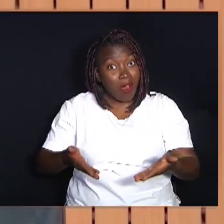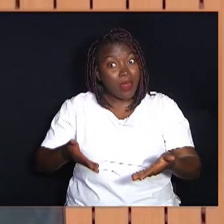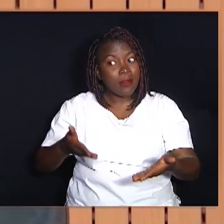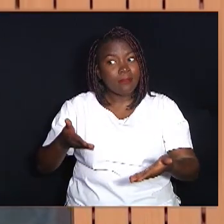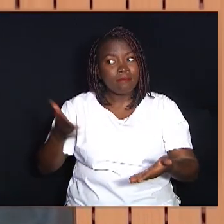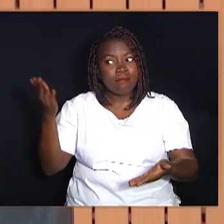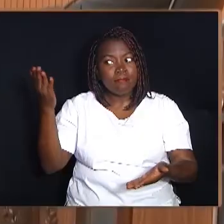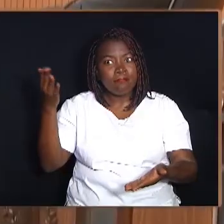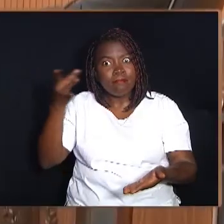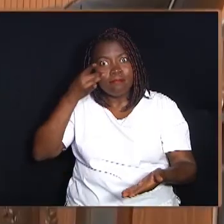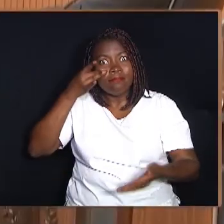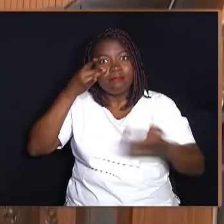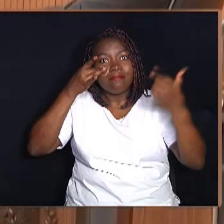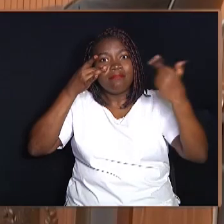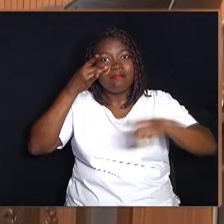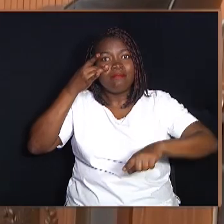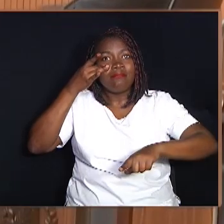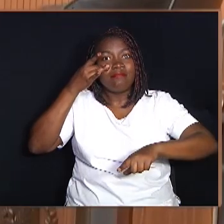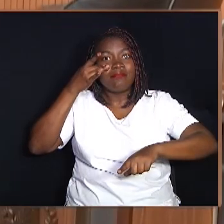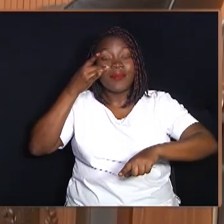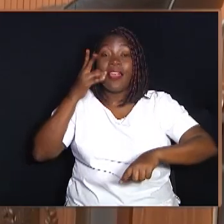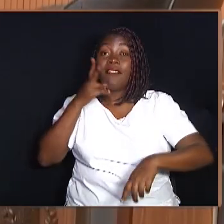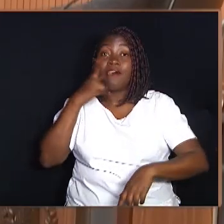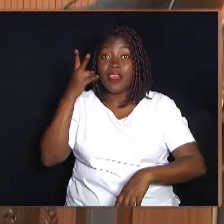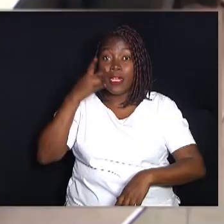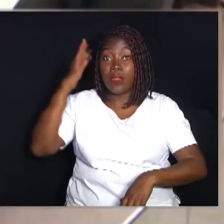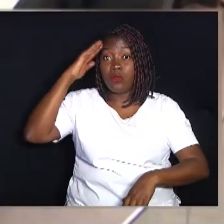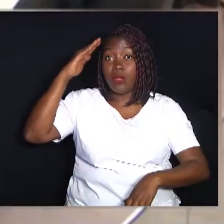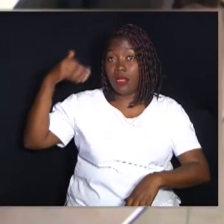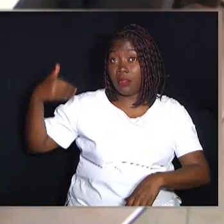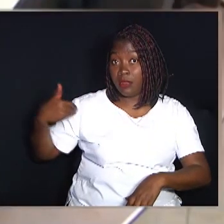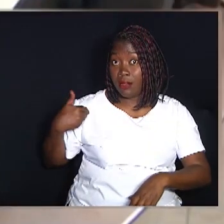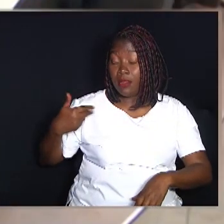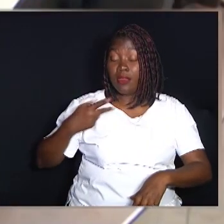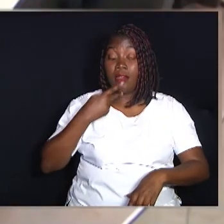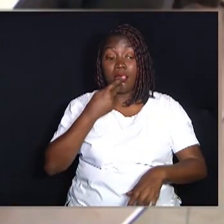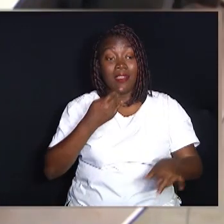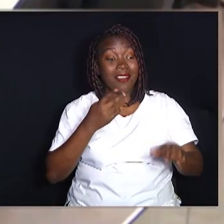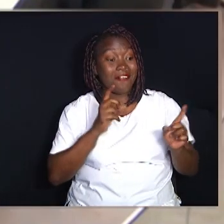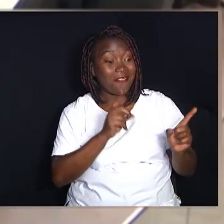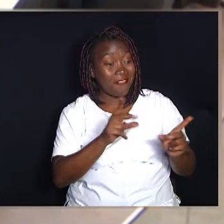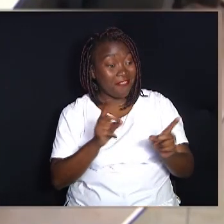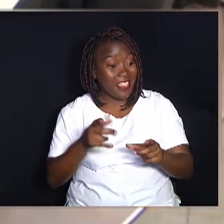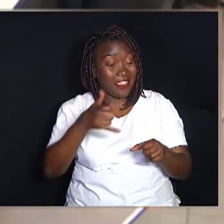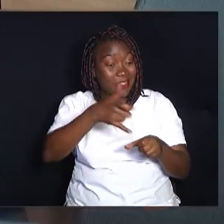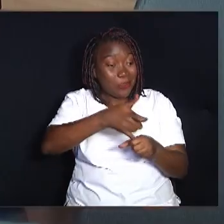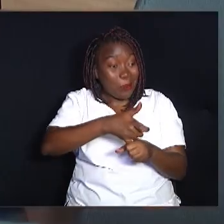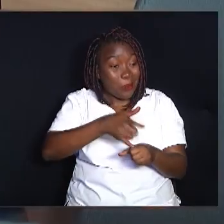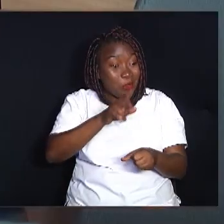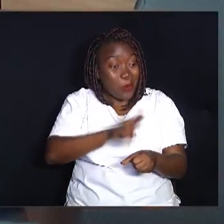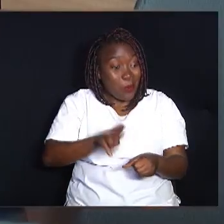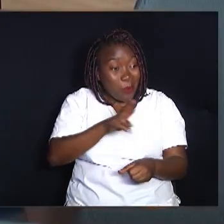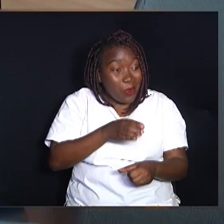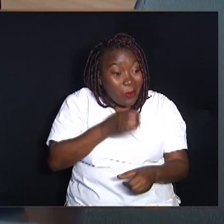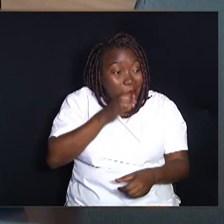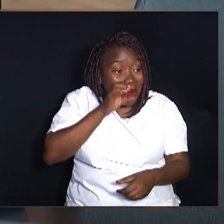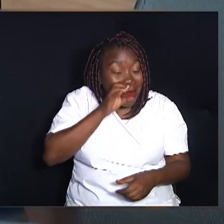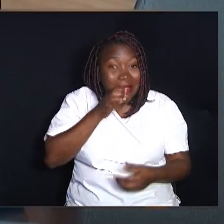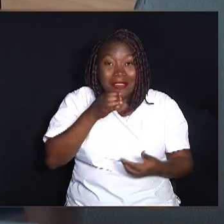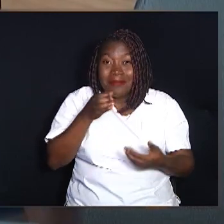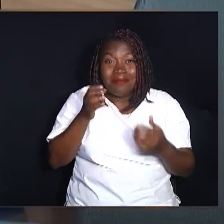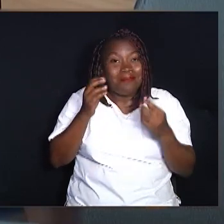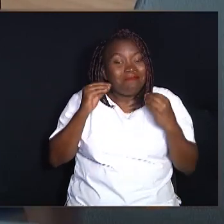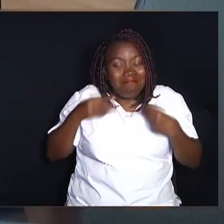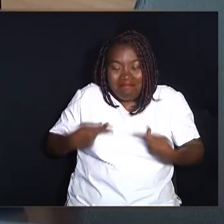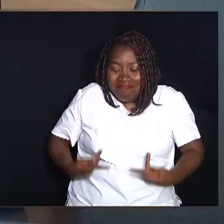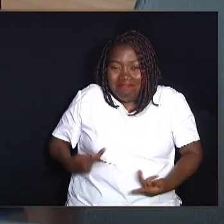presenciando isso novamente. Para a vereadora Débora Palermo, a venda de combustíveis para consumo humano é uma atitude de